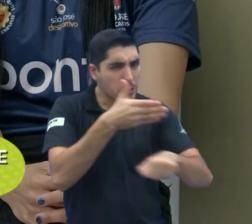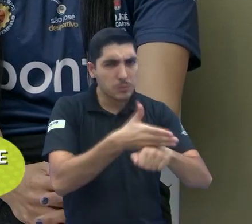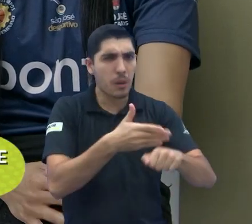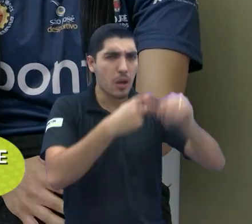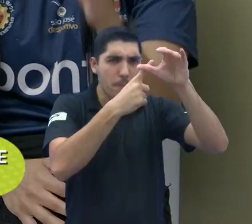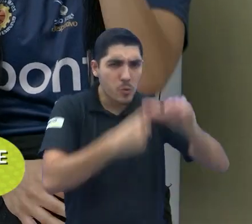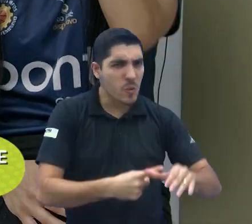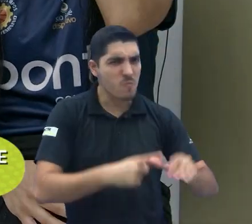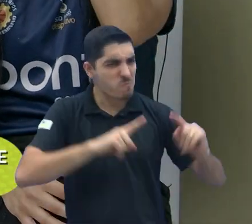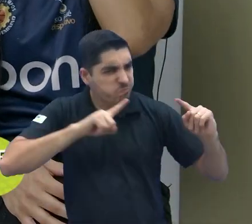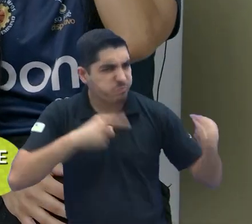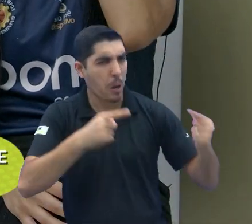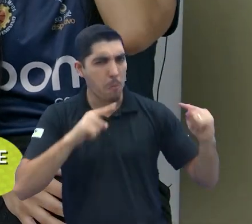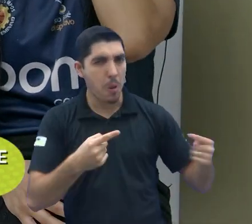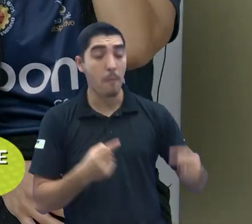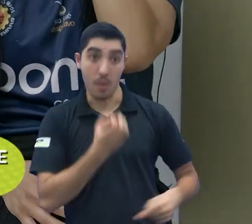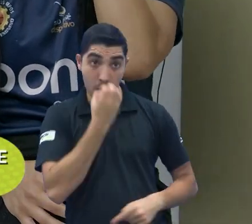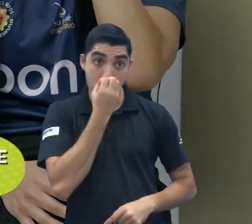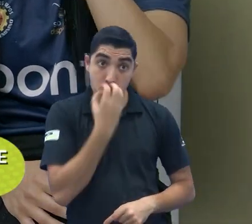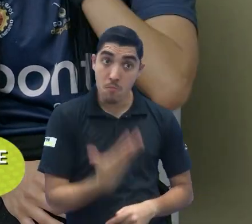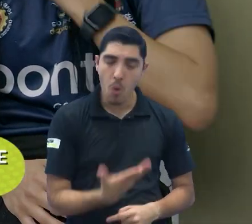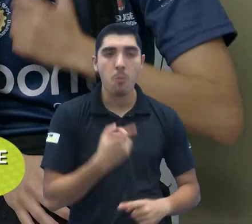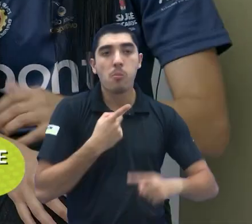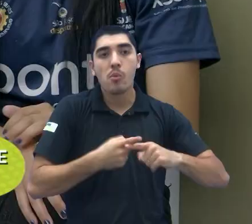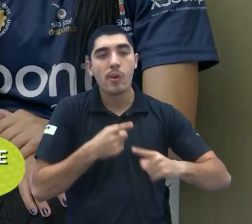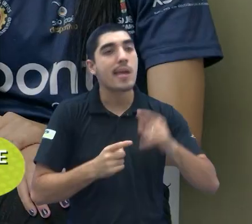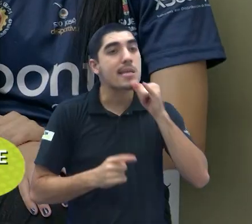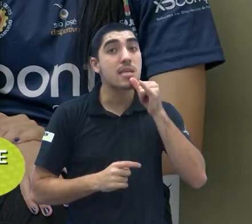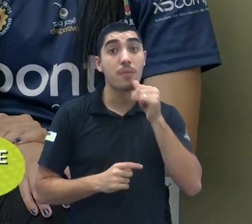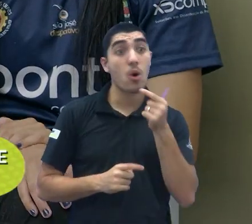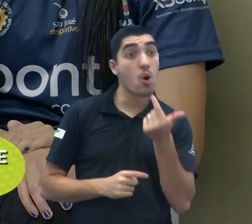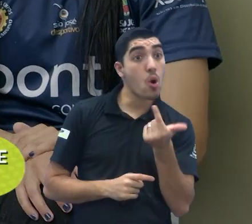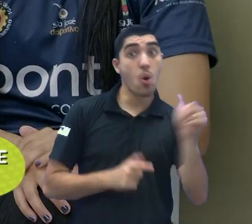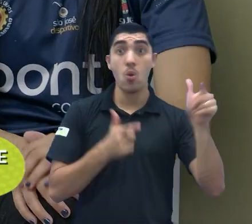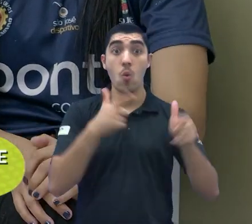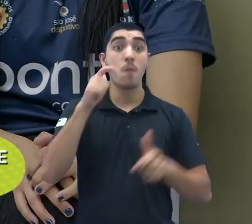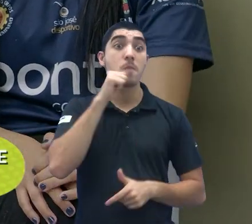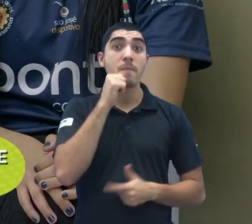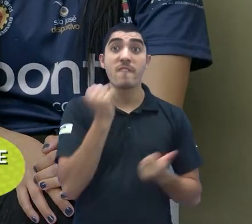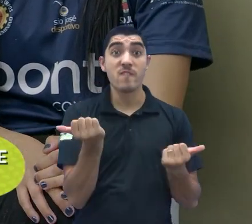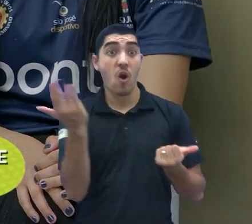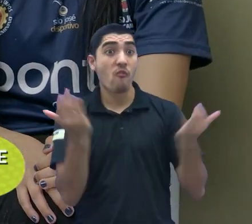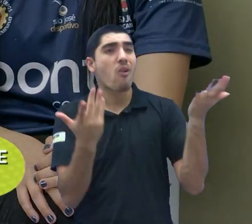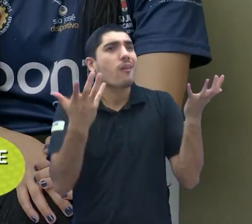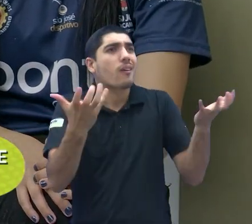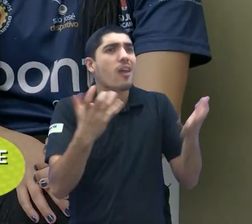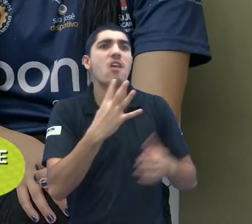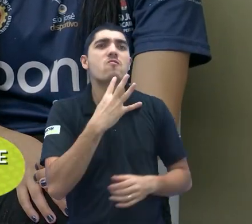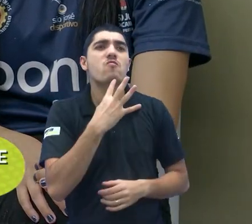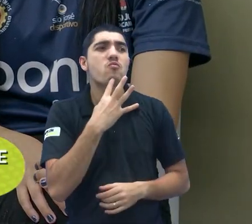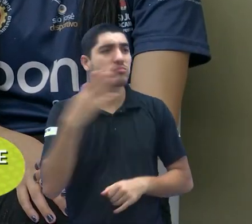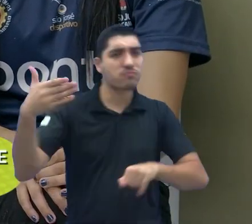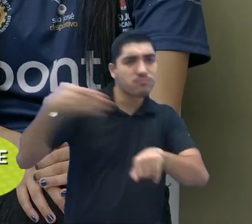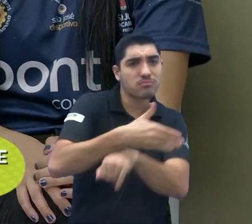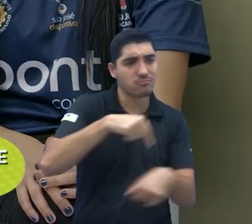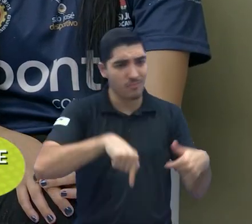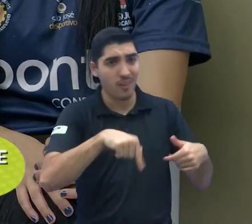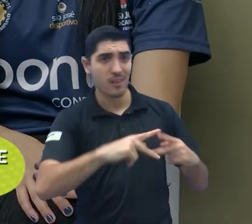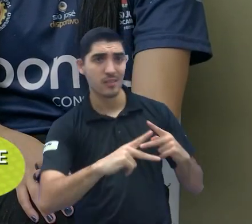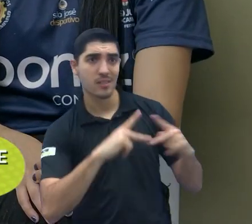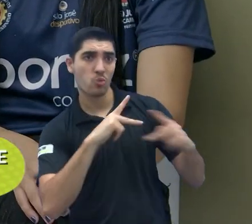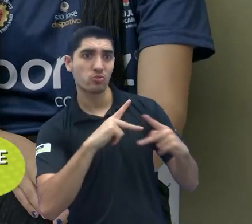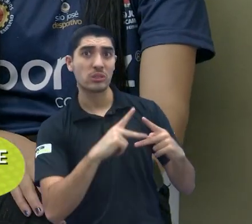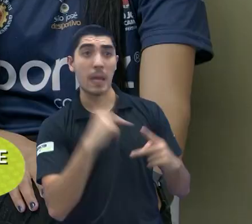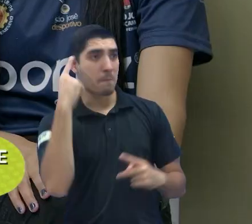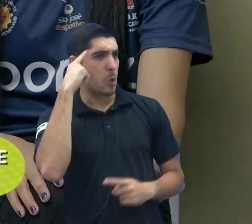terceiro. Isso ajuda também na hora das jogadoras procurarem o São José, de vocês fazerem contato, a pensar grande nessa questão de montagem de